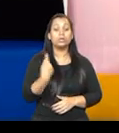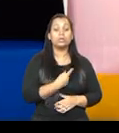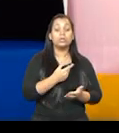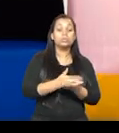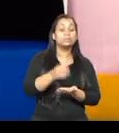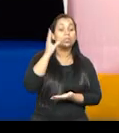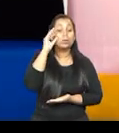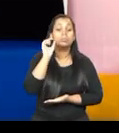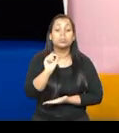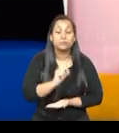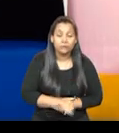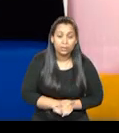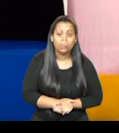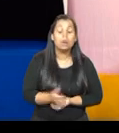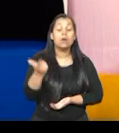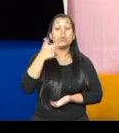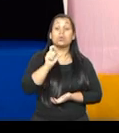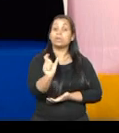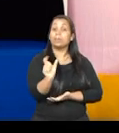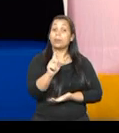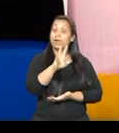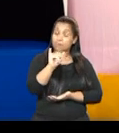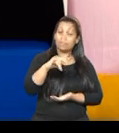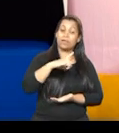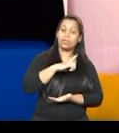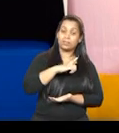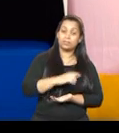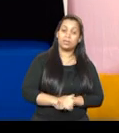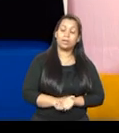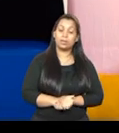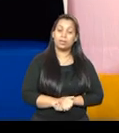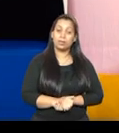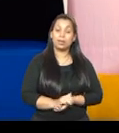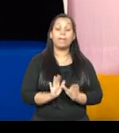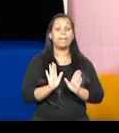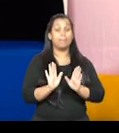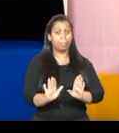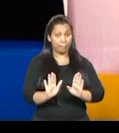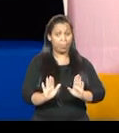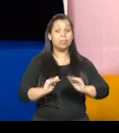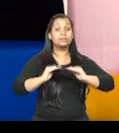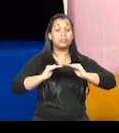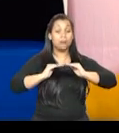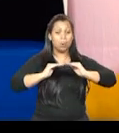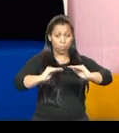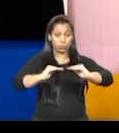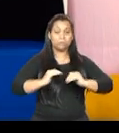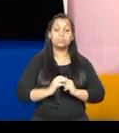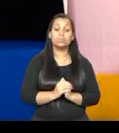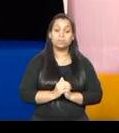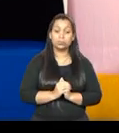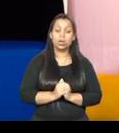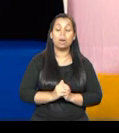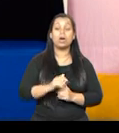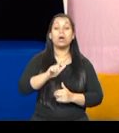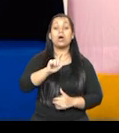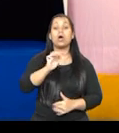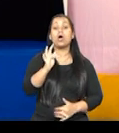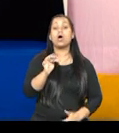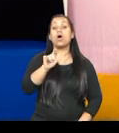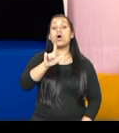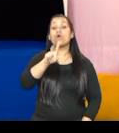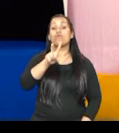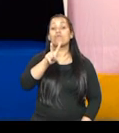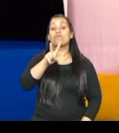a observar que outra palavra vai surgindo, mas dessa vez na horizontal. A palavra